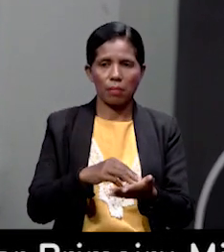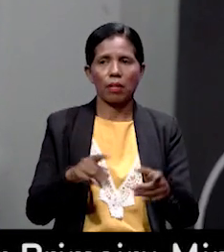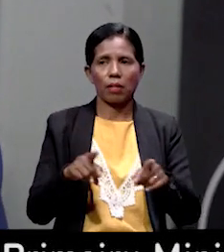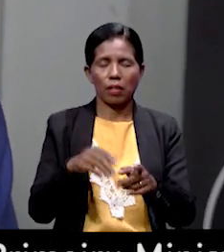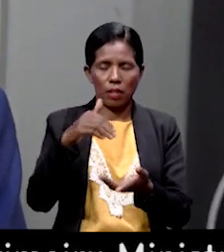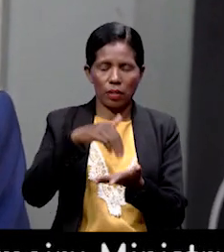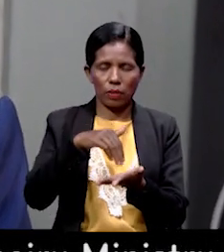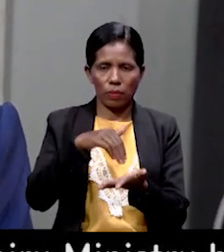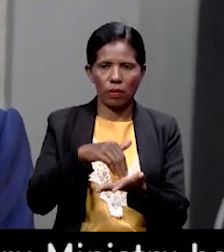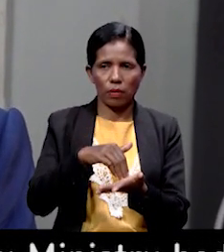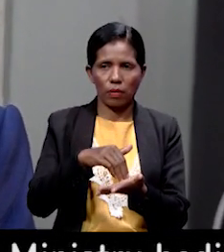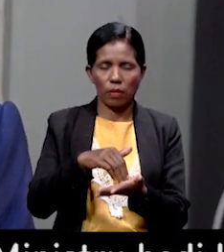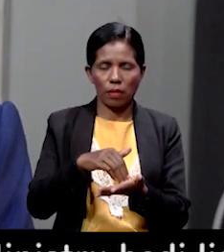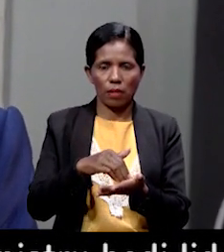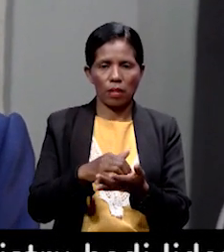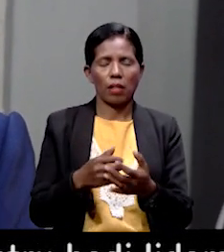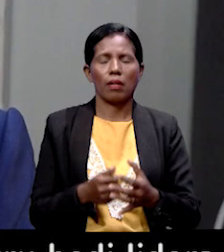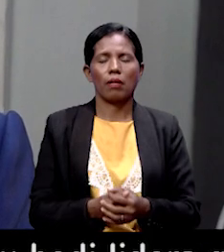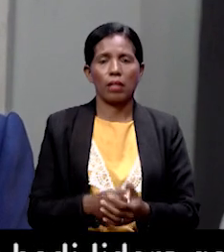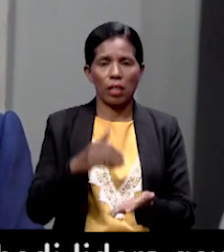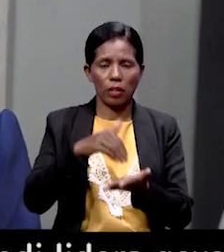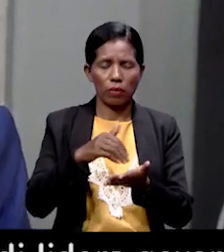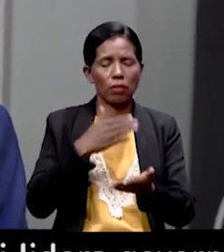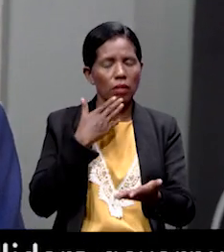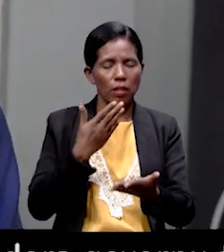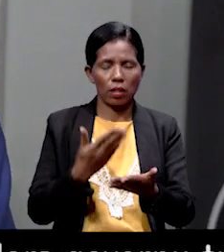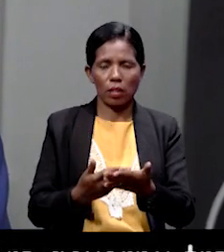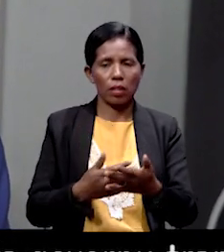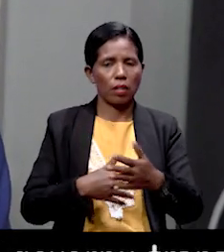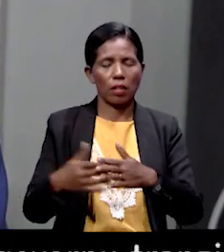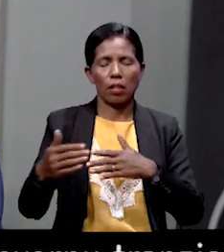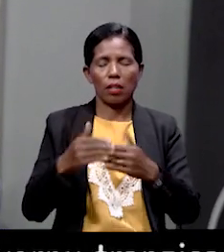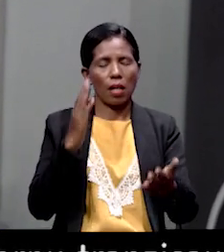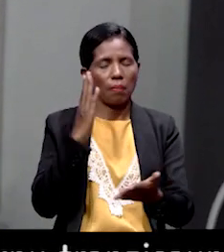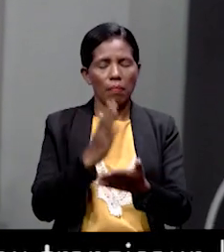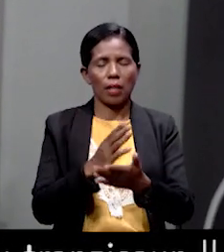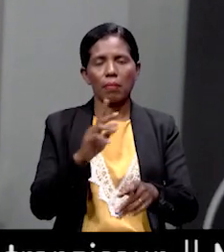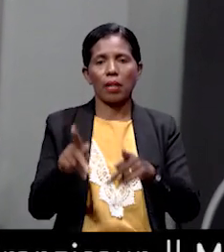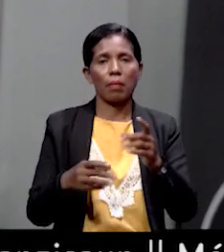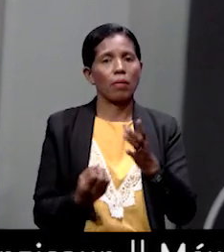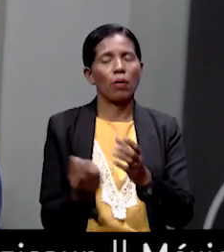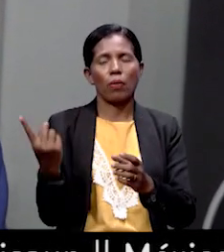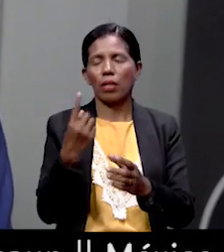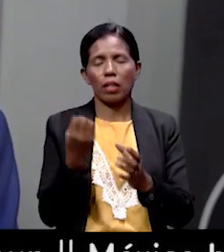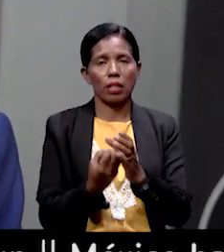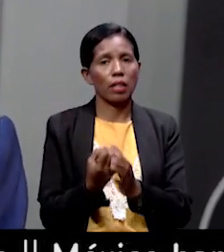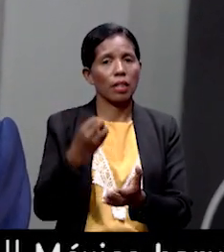estudo ne dinámica, estudo ne móvel, la para ba ema rico deit, la para ba